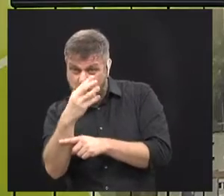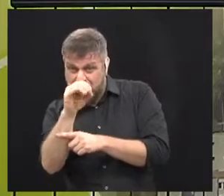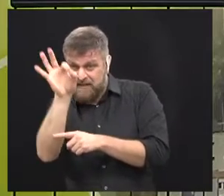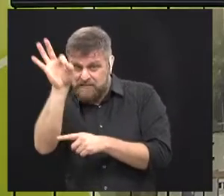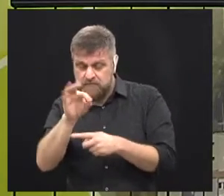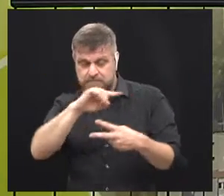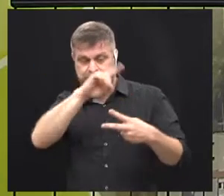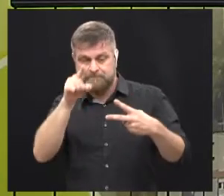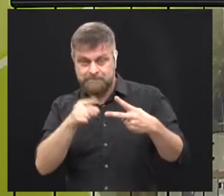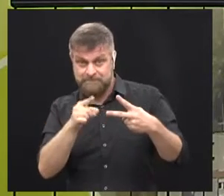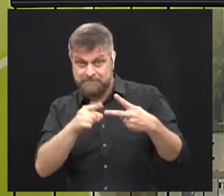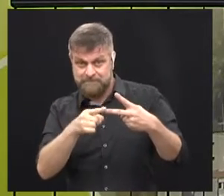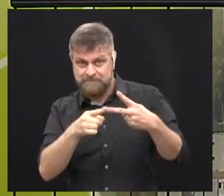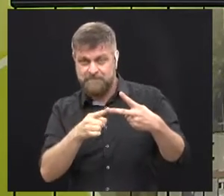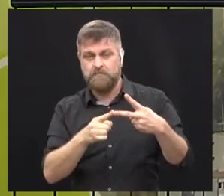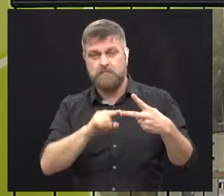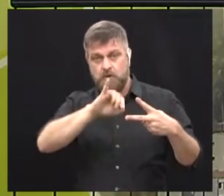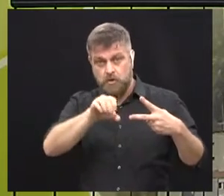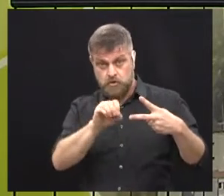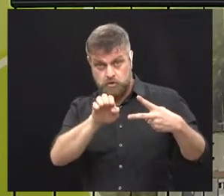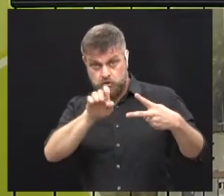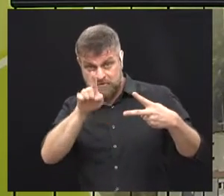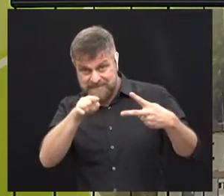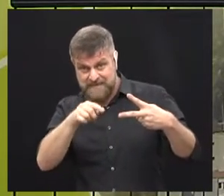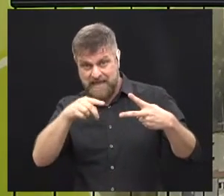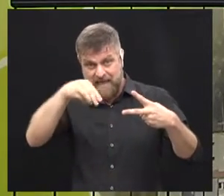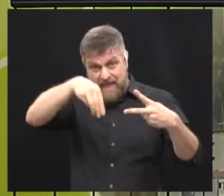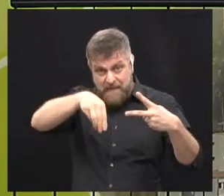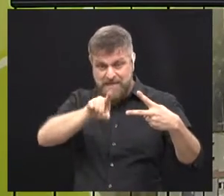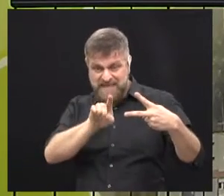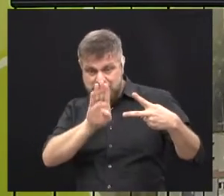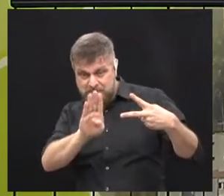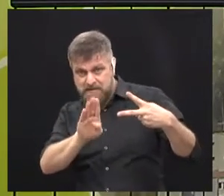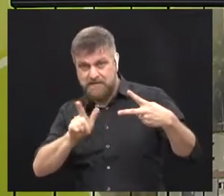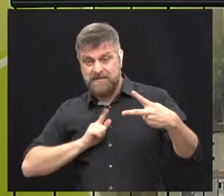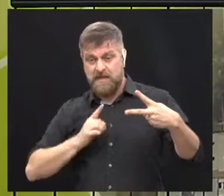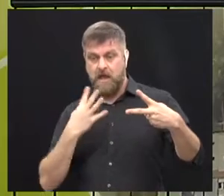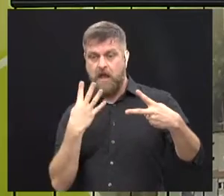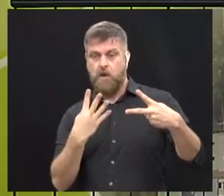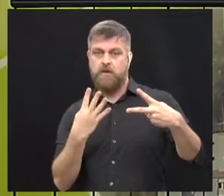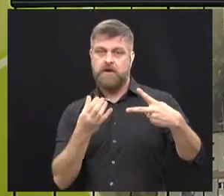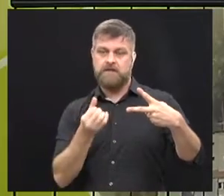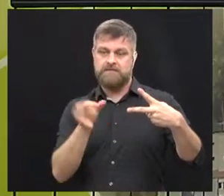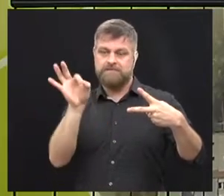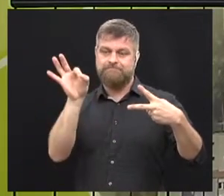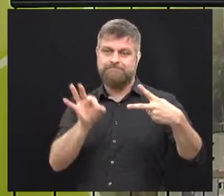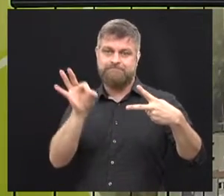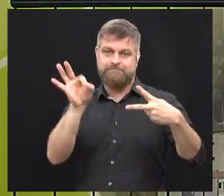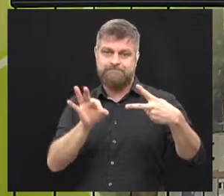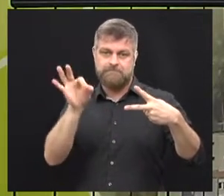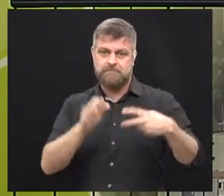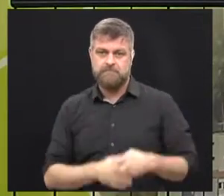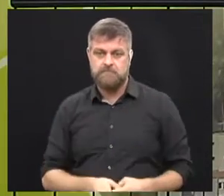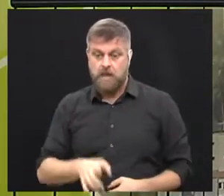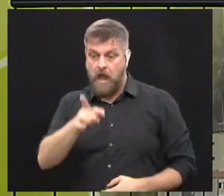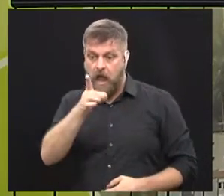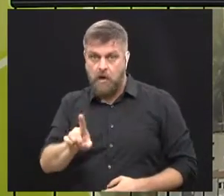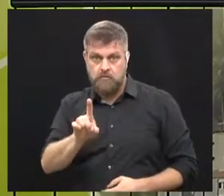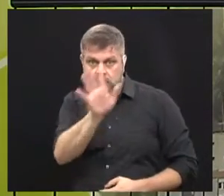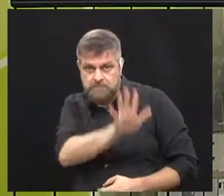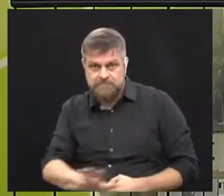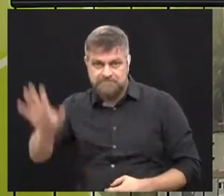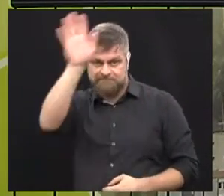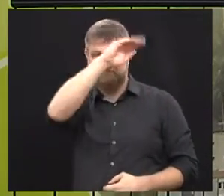53,40% dos votos. Vai vencendo José Ivo Sartori, do MDB, que tem apenas 46% dos votos. A última rodada